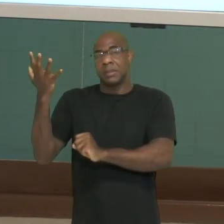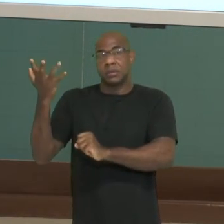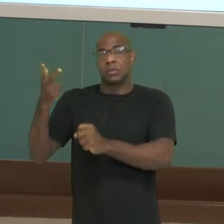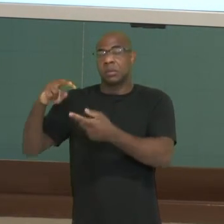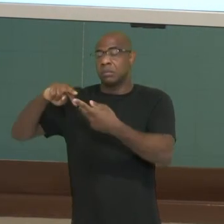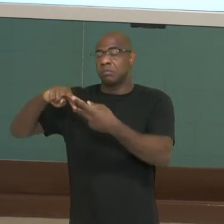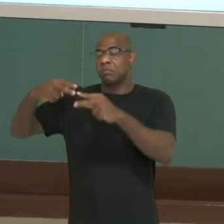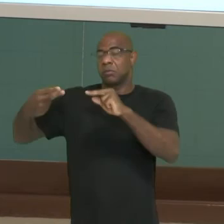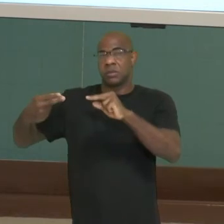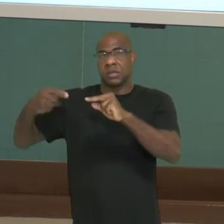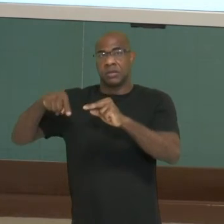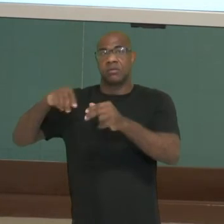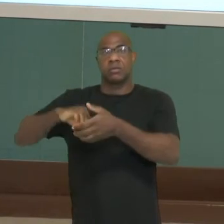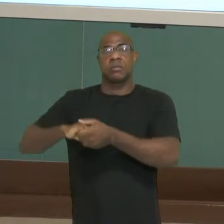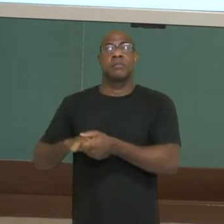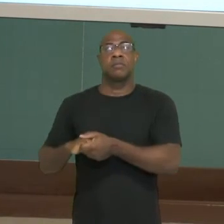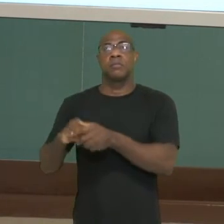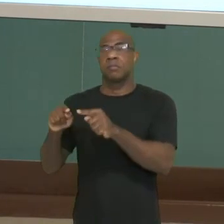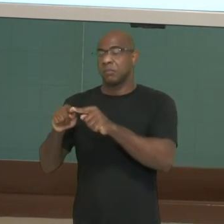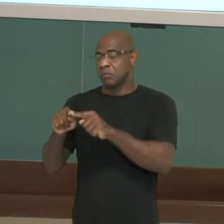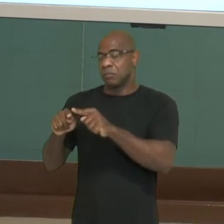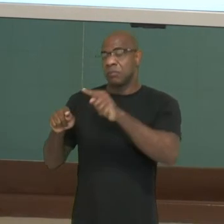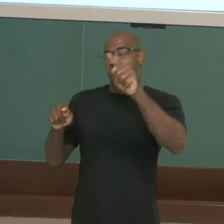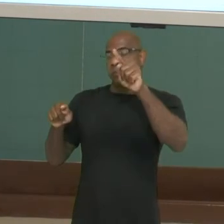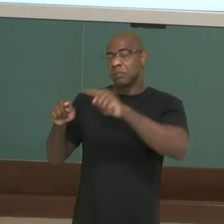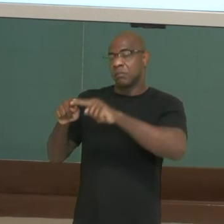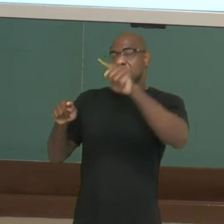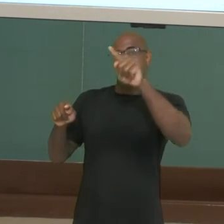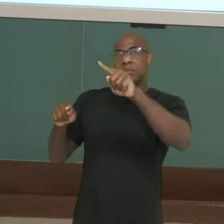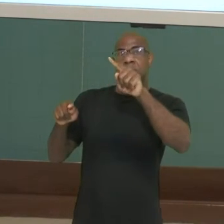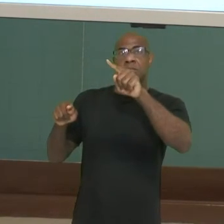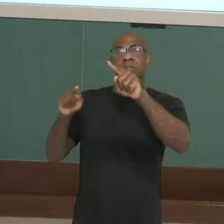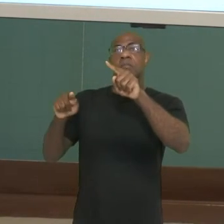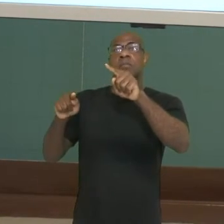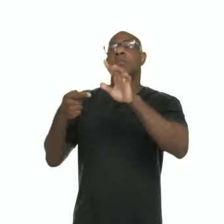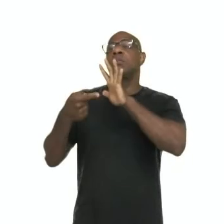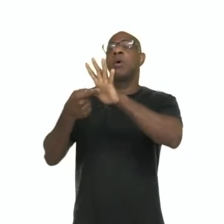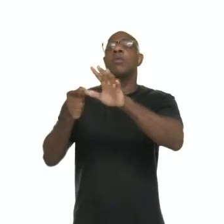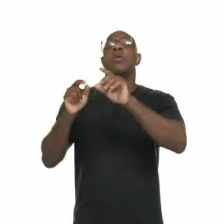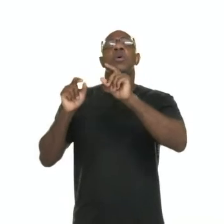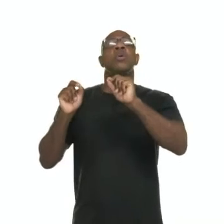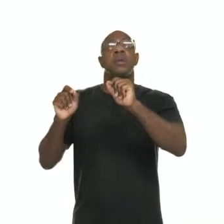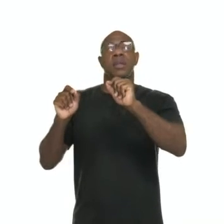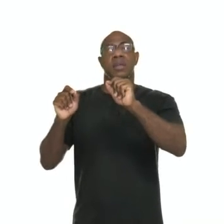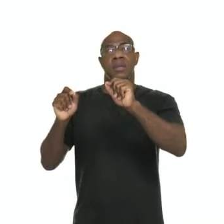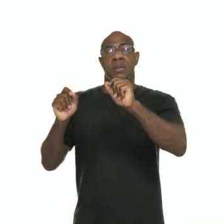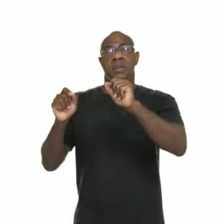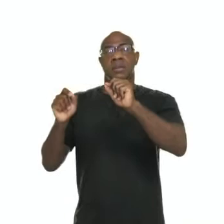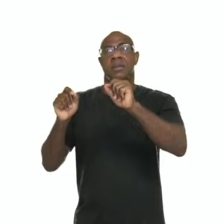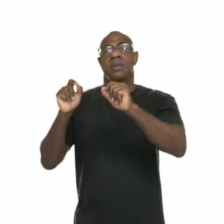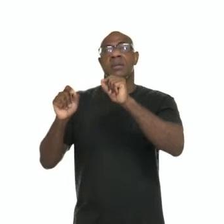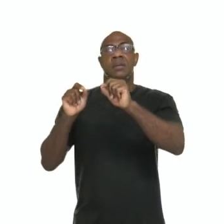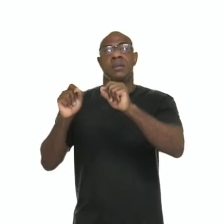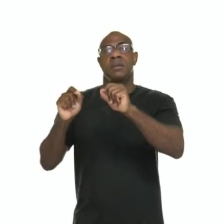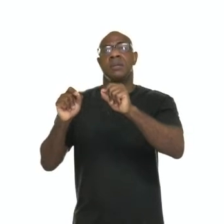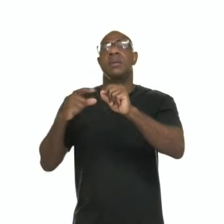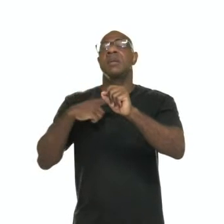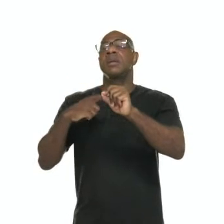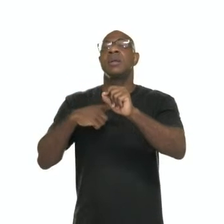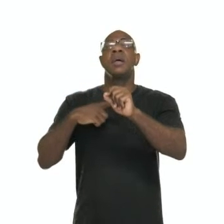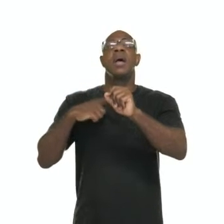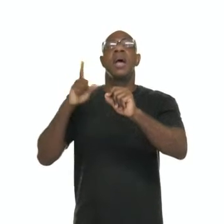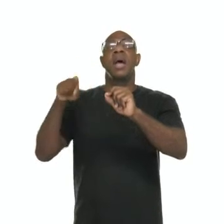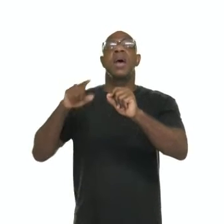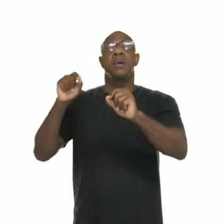cladogenético. Os ramos aqui indicam essas linhas do cladograma, né, que conduzem a